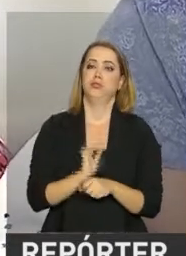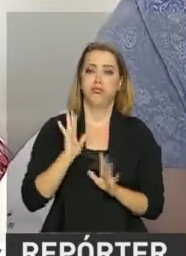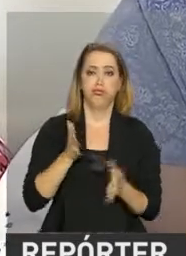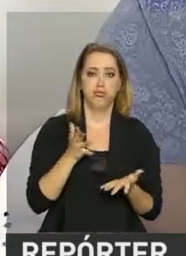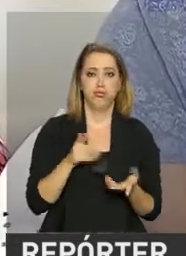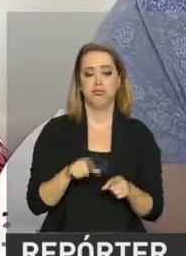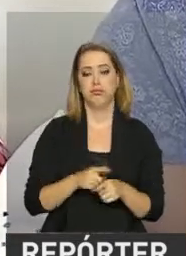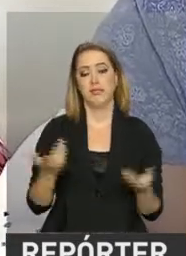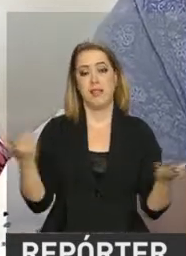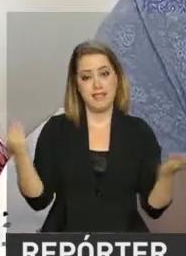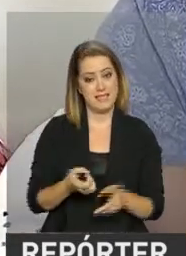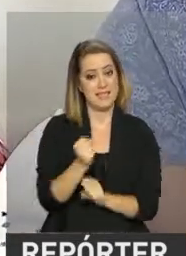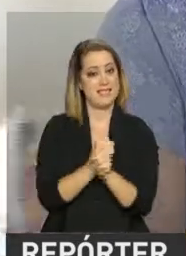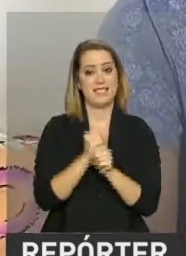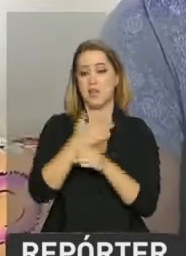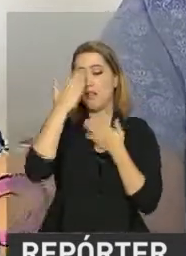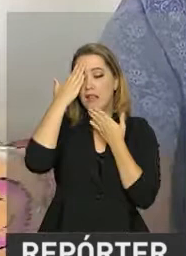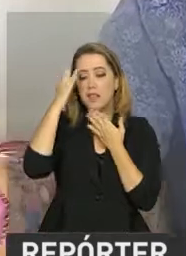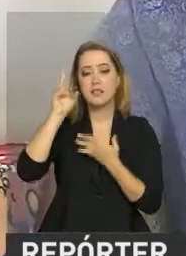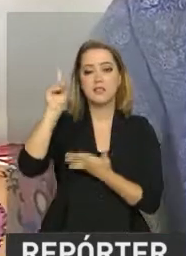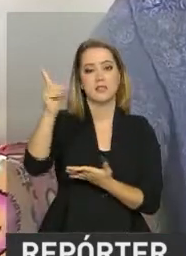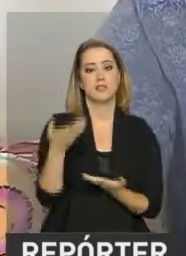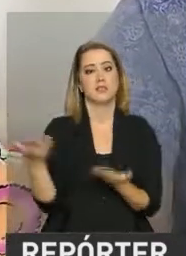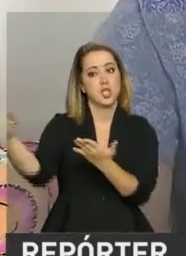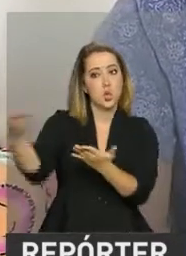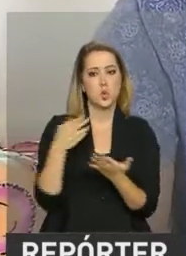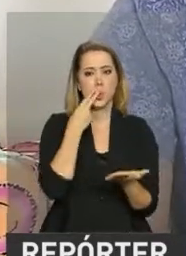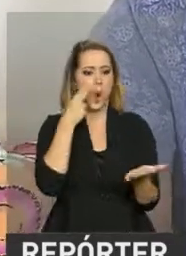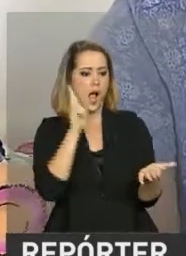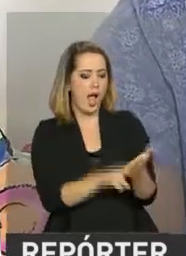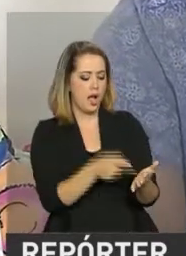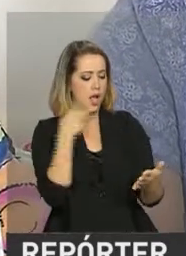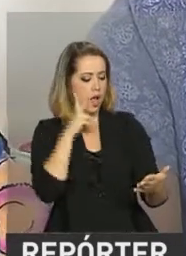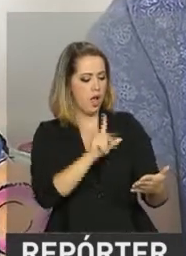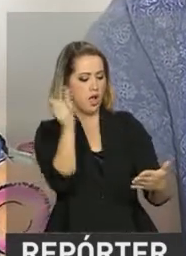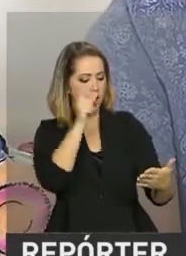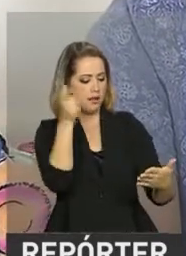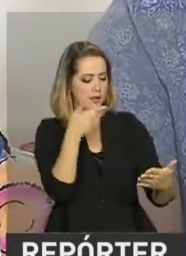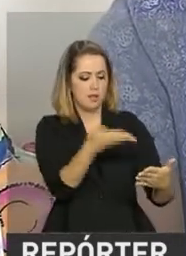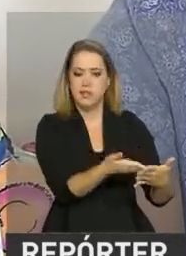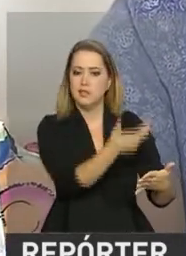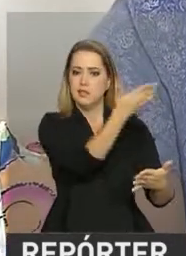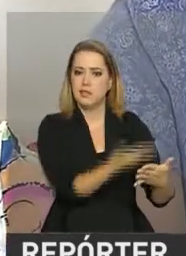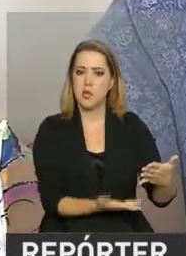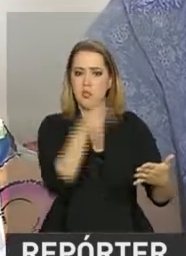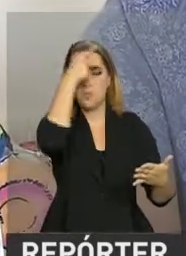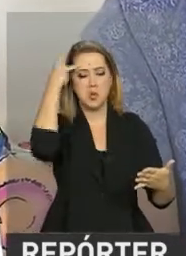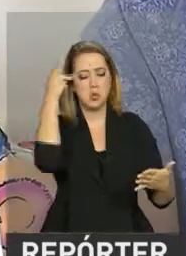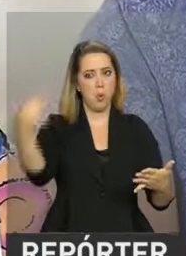nesse ano graças a deus chegou em casa a habitação é ligar